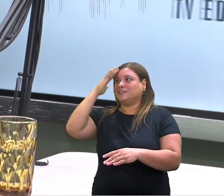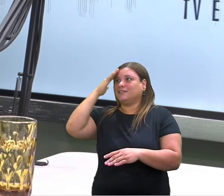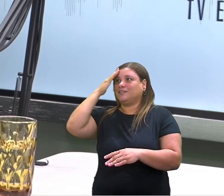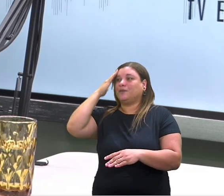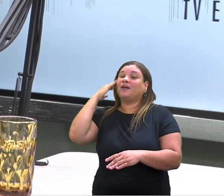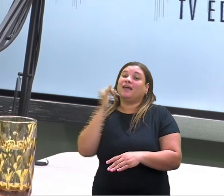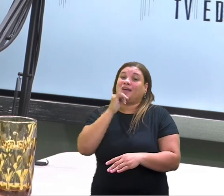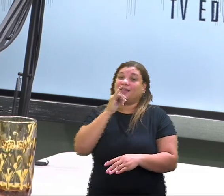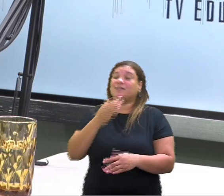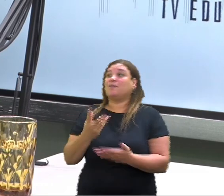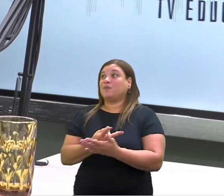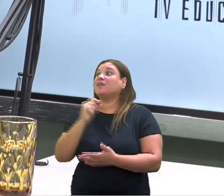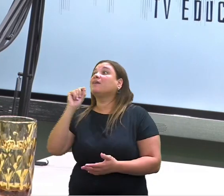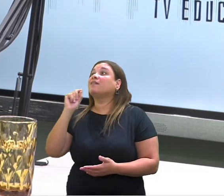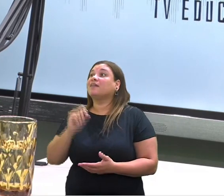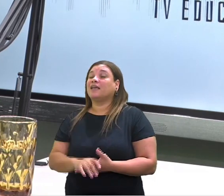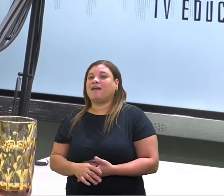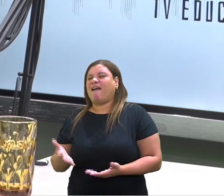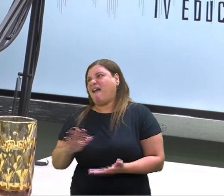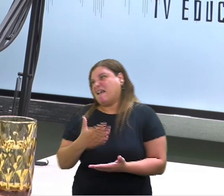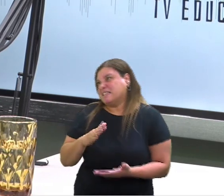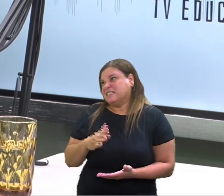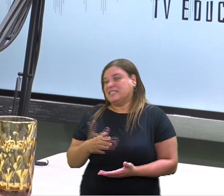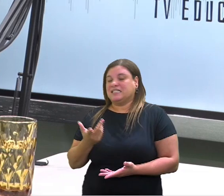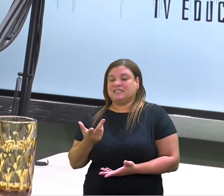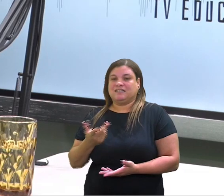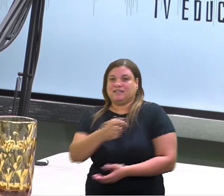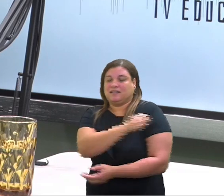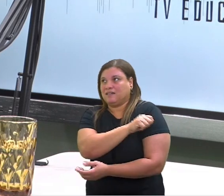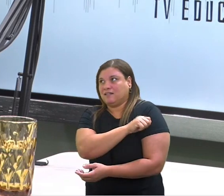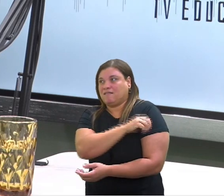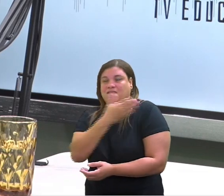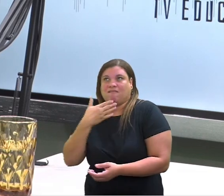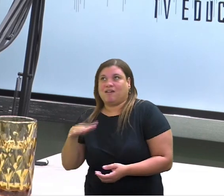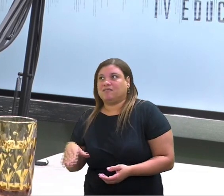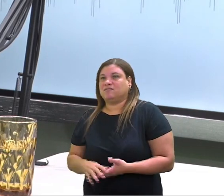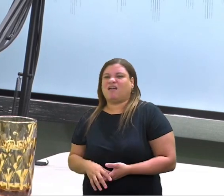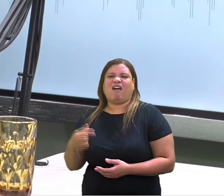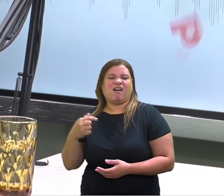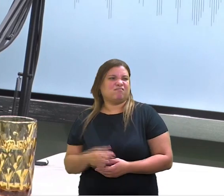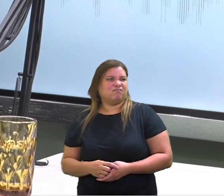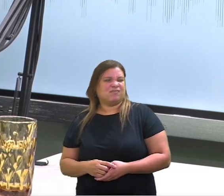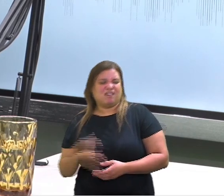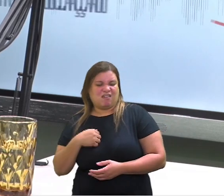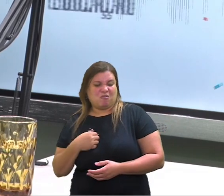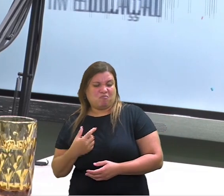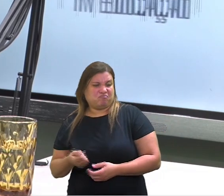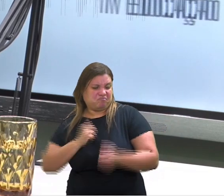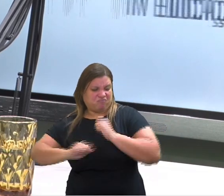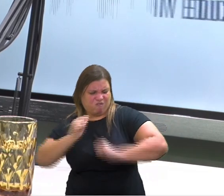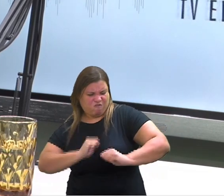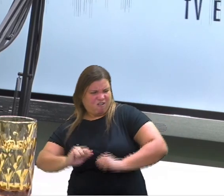polícia? Mude comportamento. Então, não depende de mim, depende só de você. E o aluno fala, e se eu mudar? E é importante não